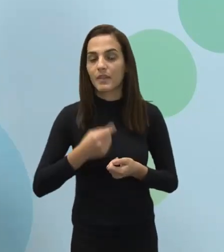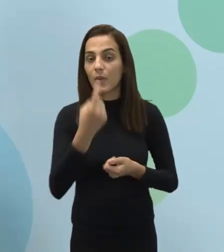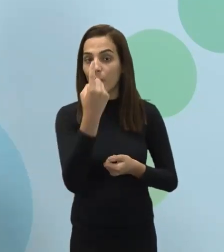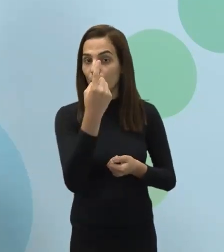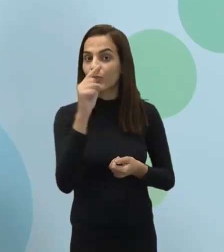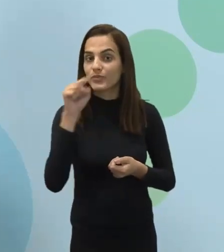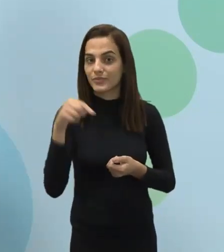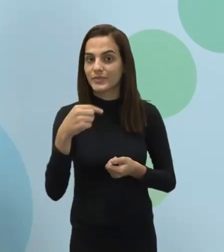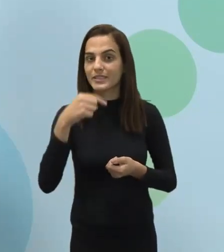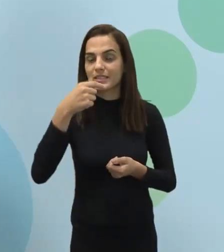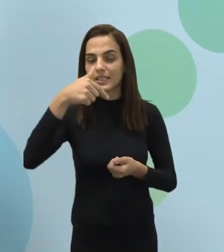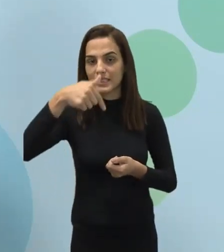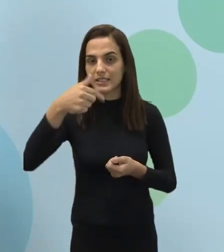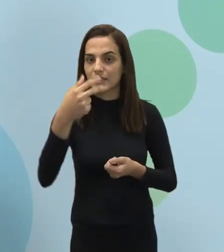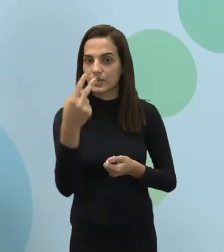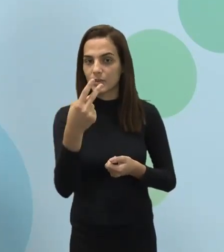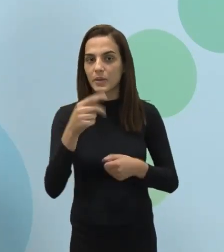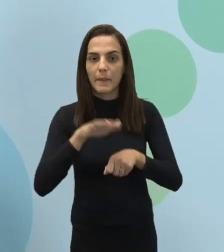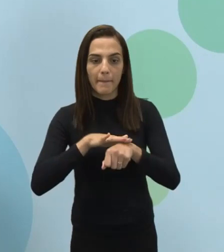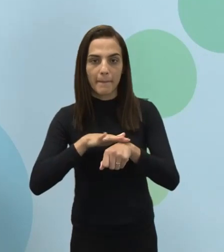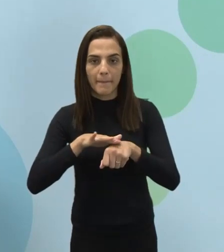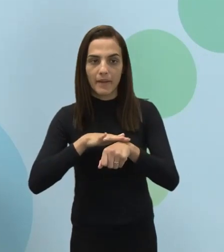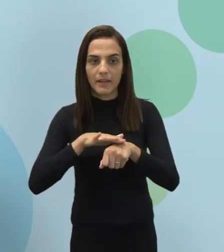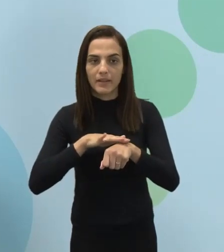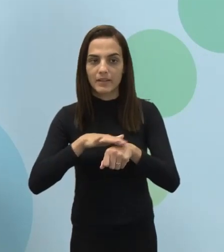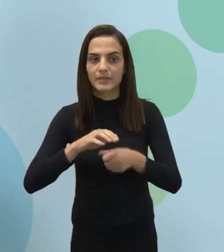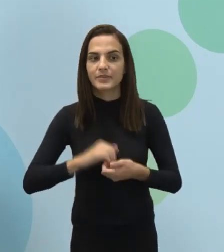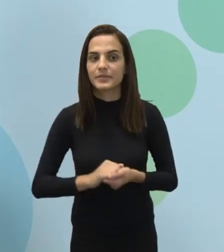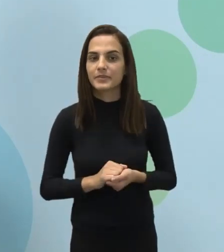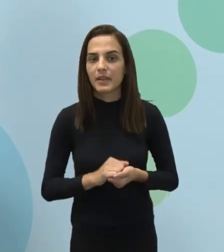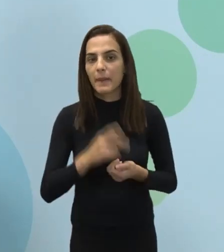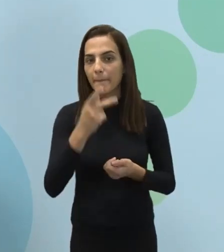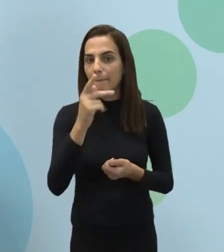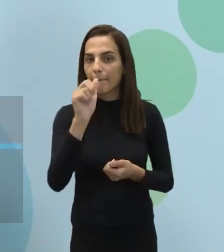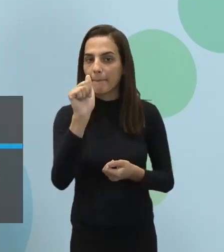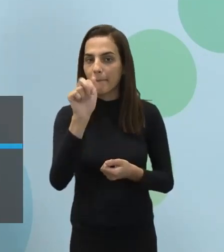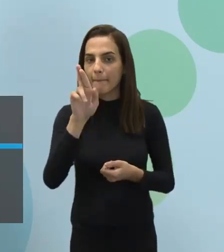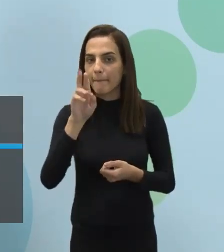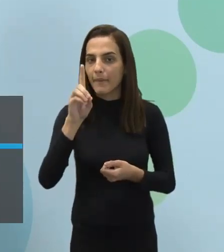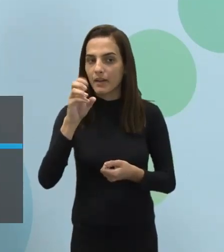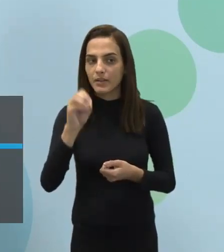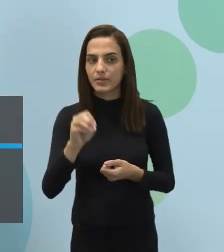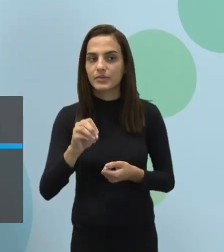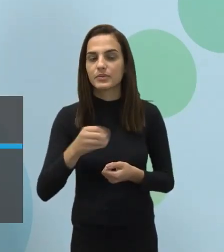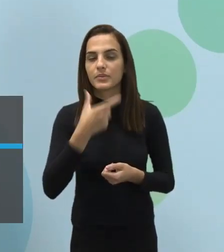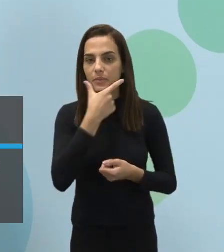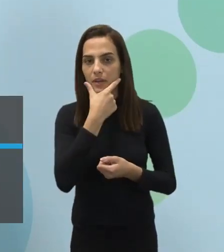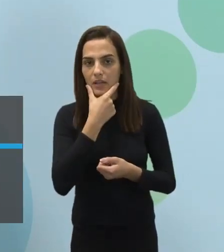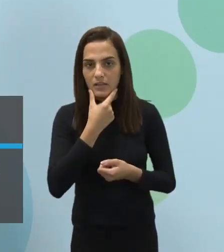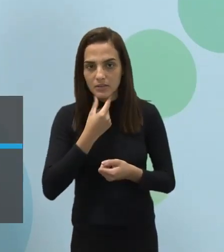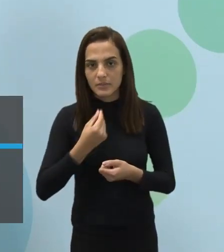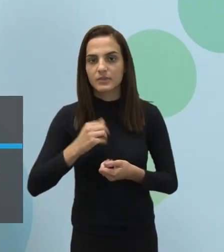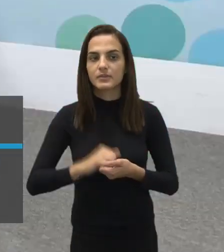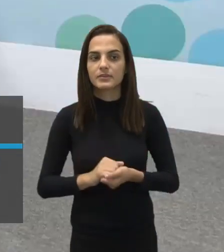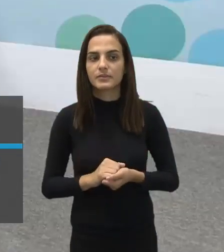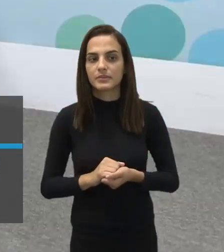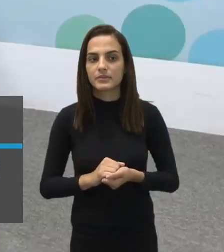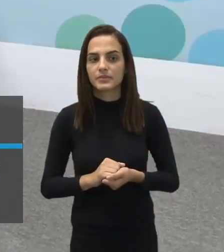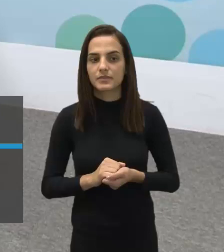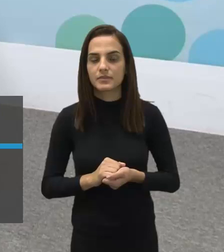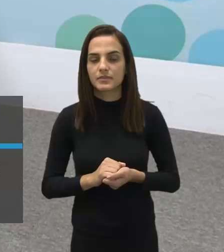1,72 m, possuo pele de acordo com o IBGE, sou pardo, minha barba é desenhada, estou de calça azul, tênis